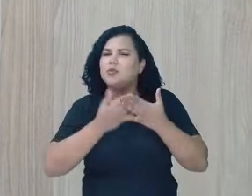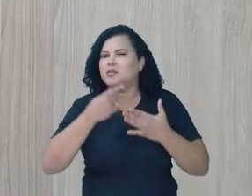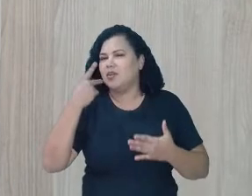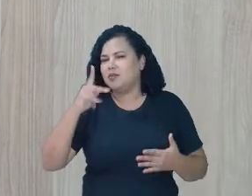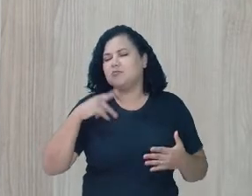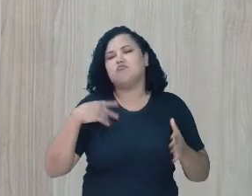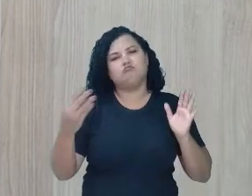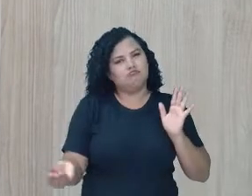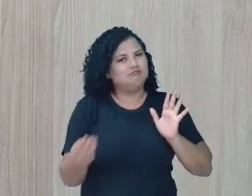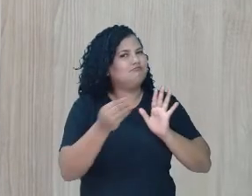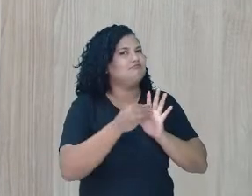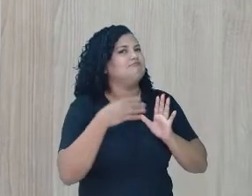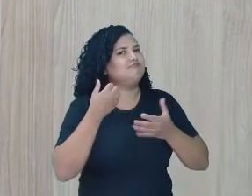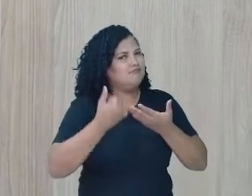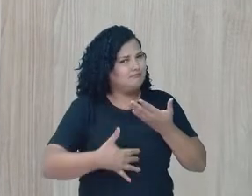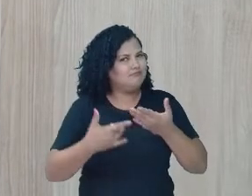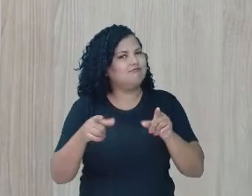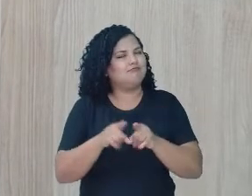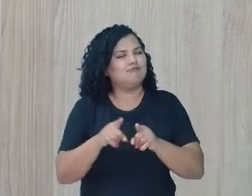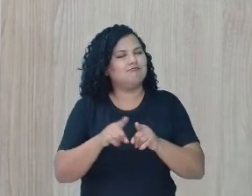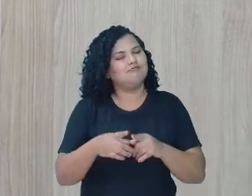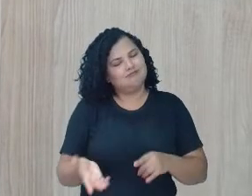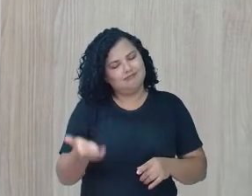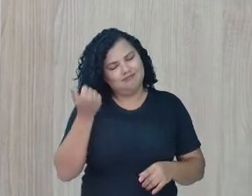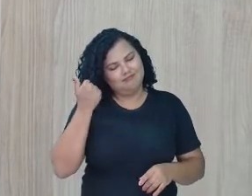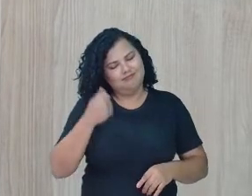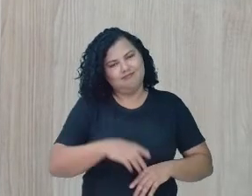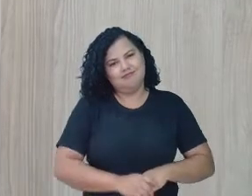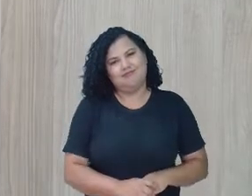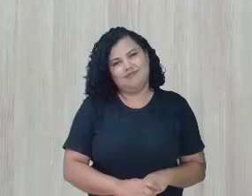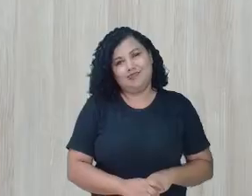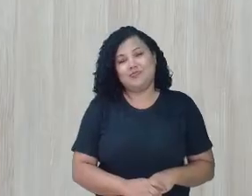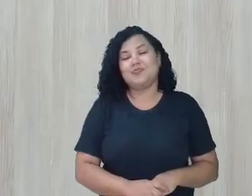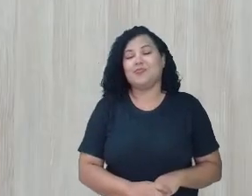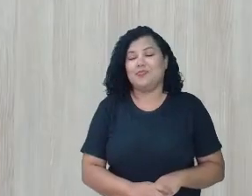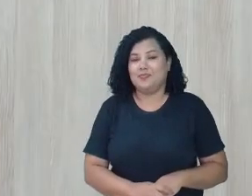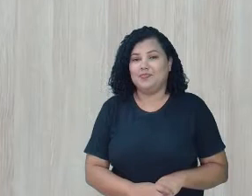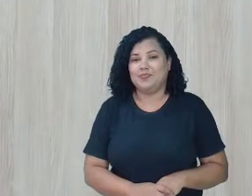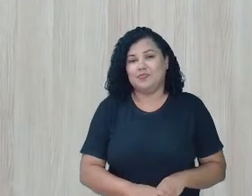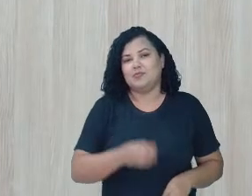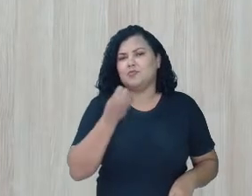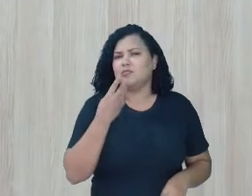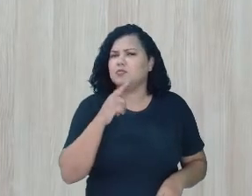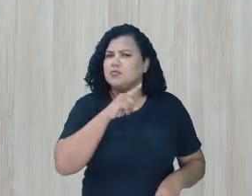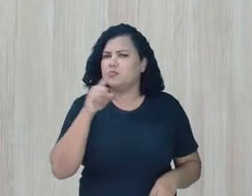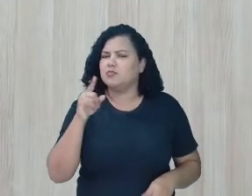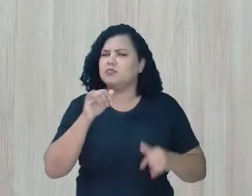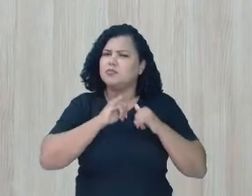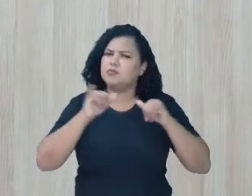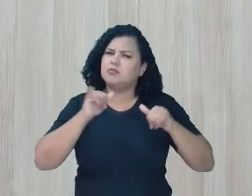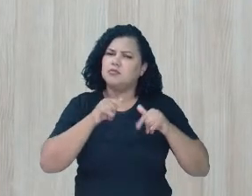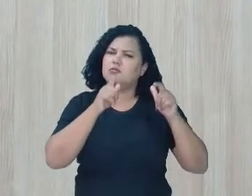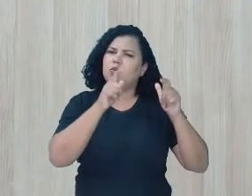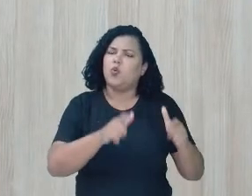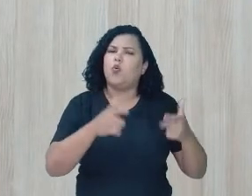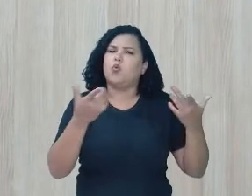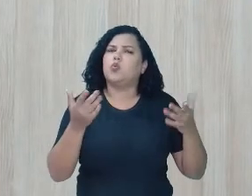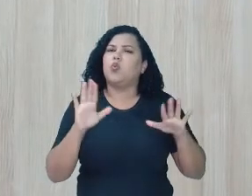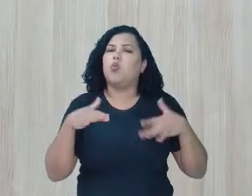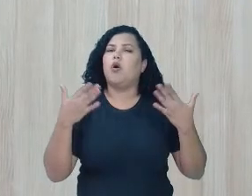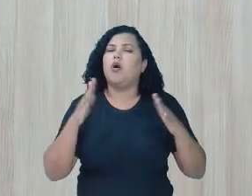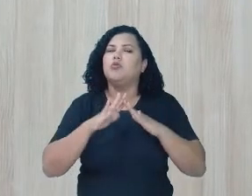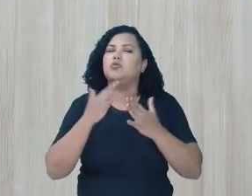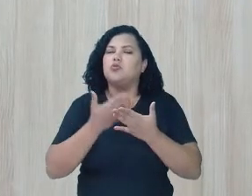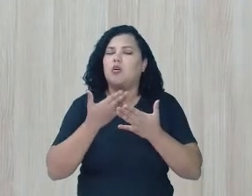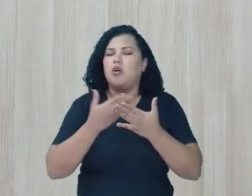se identifica. E é isso, vamos juntos. Isso, é sempre bom vocês colocarem de onde vocês estão falando, né? Que